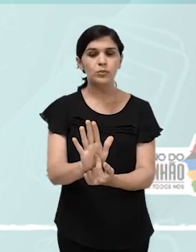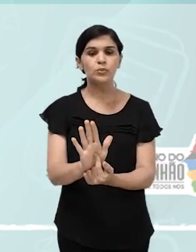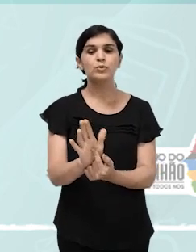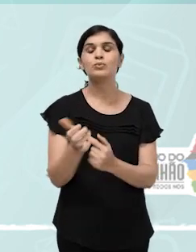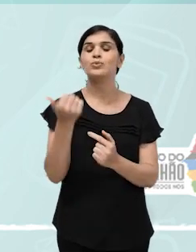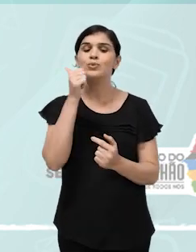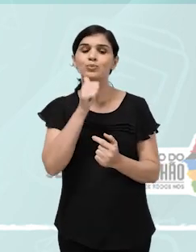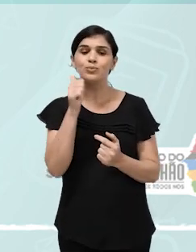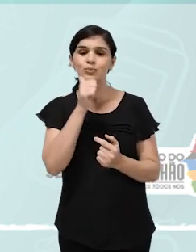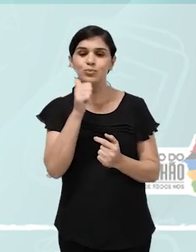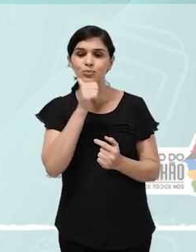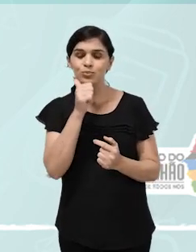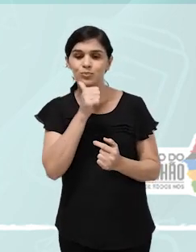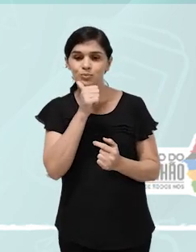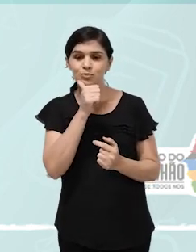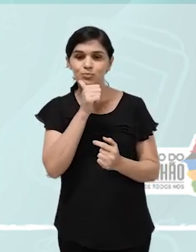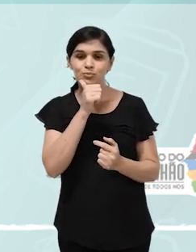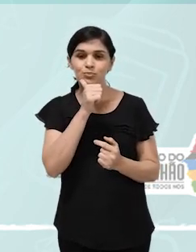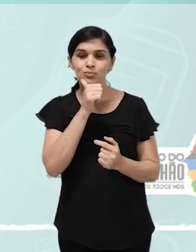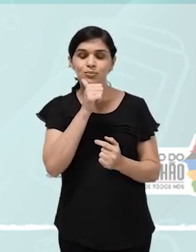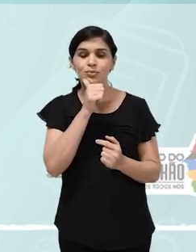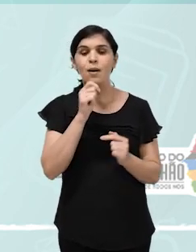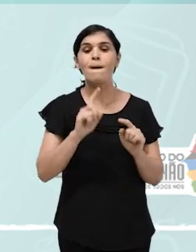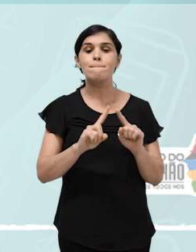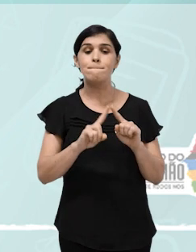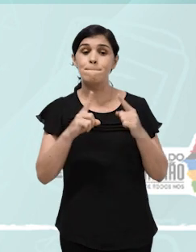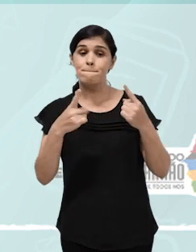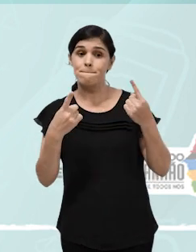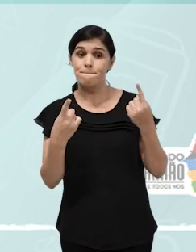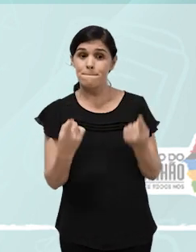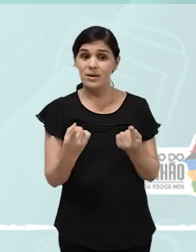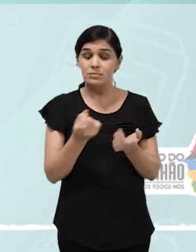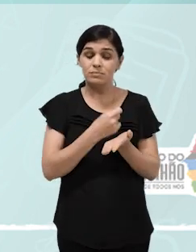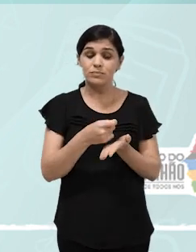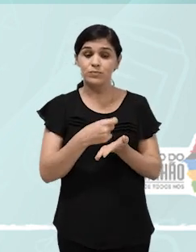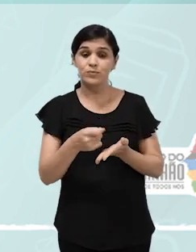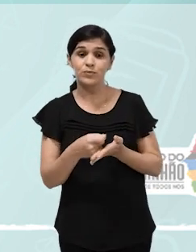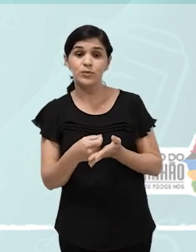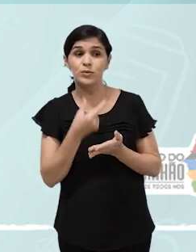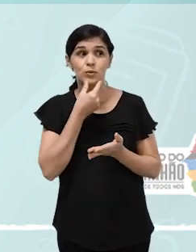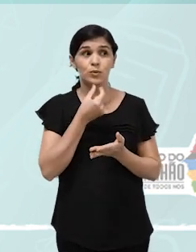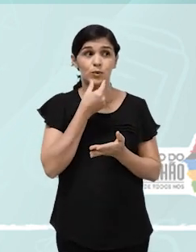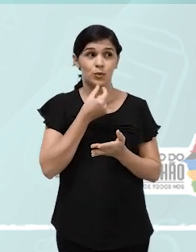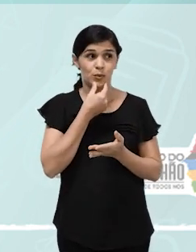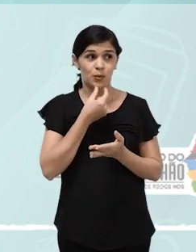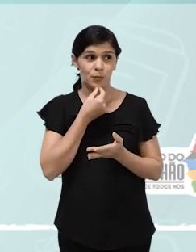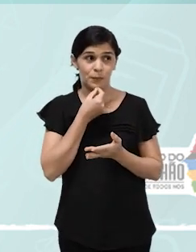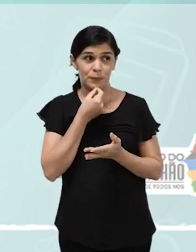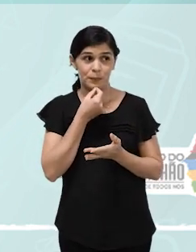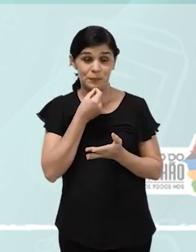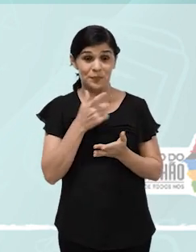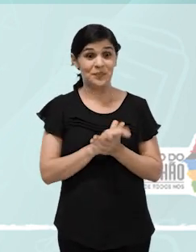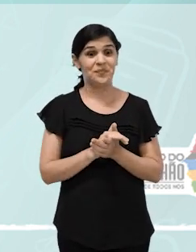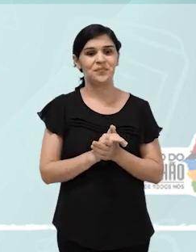serem escritas por homens? Falei agorinha disso aí. Letra B. O eu lírico